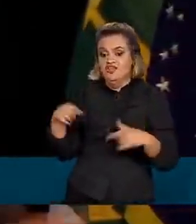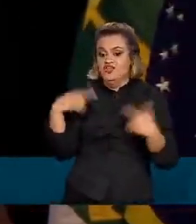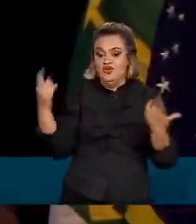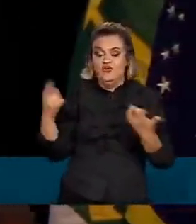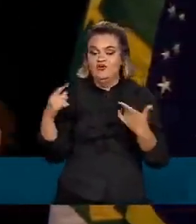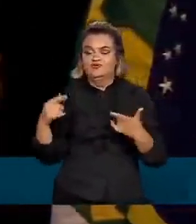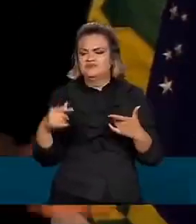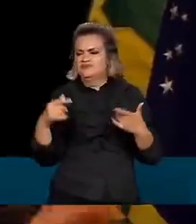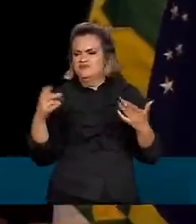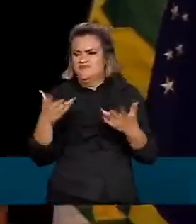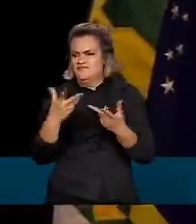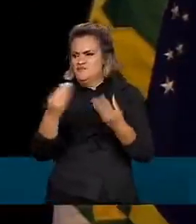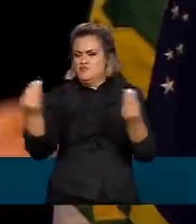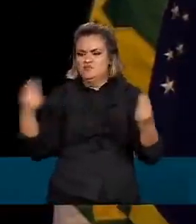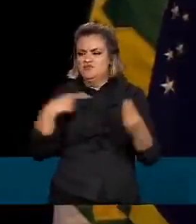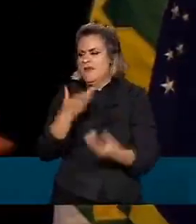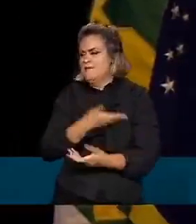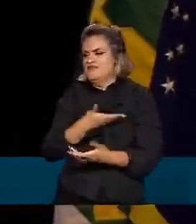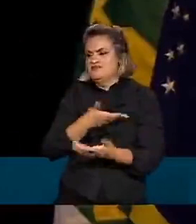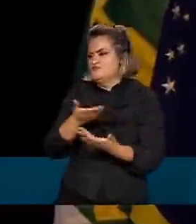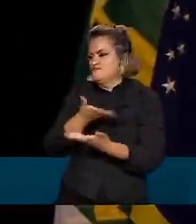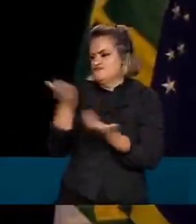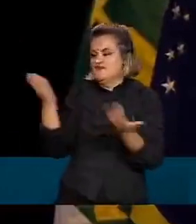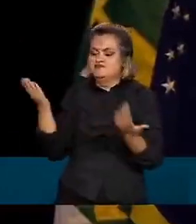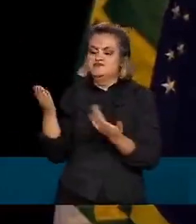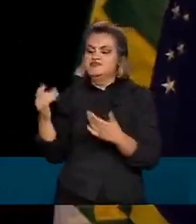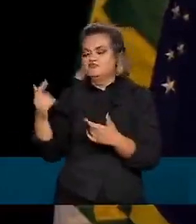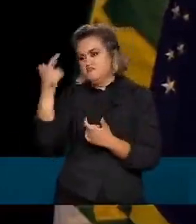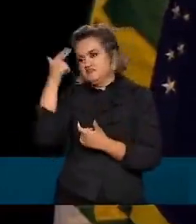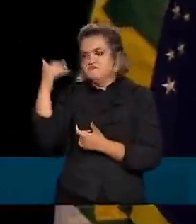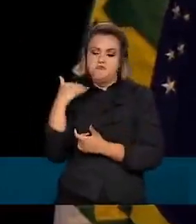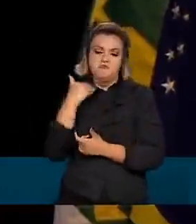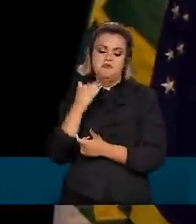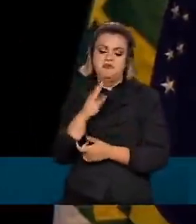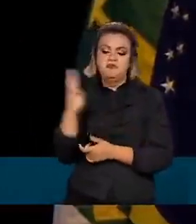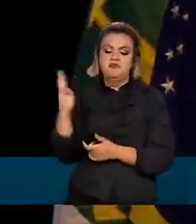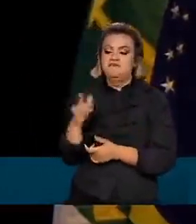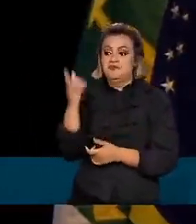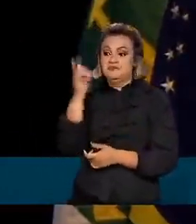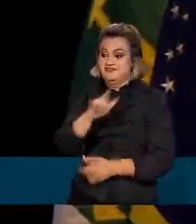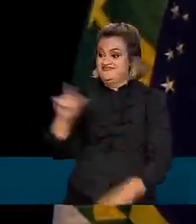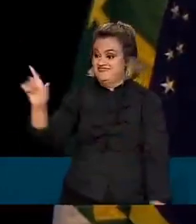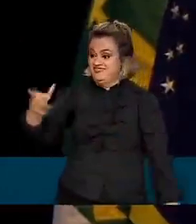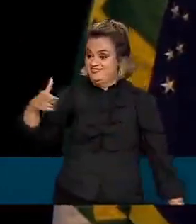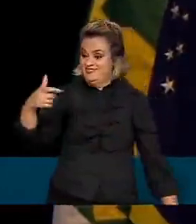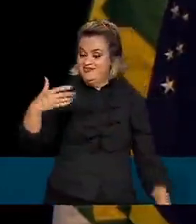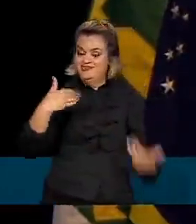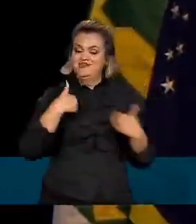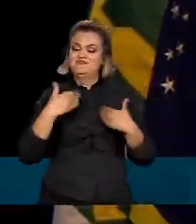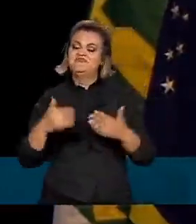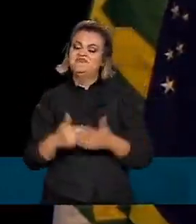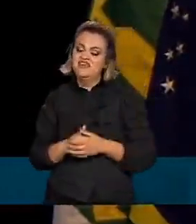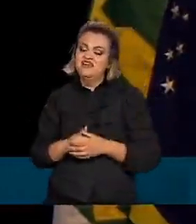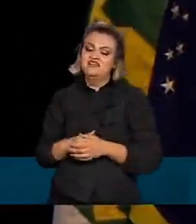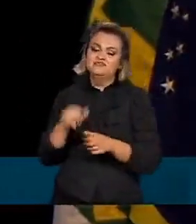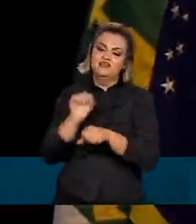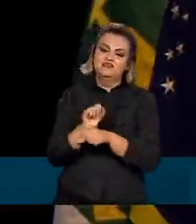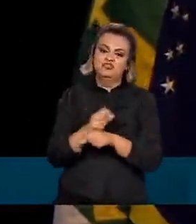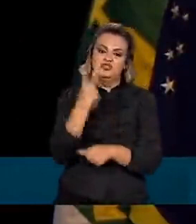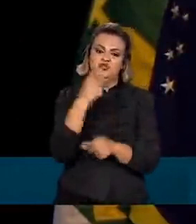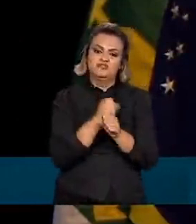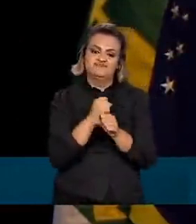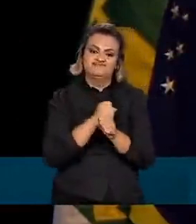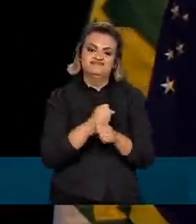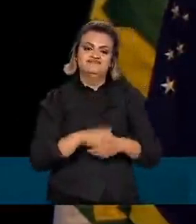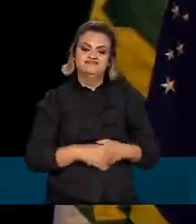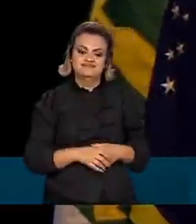muitos bancários, éramos muitos amigos de todo mundo. A gente achava que o Banco do Brasil ia fazer o nosso cartão de crédito. Esperamos quase